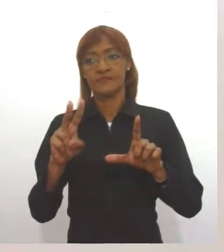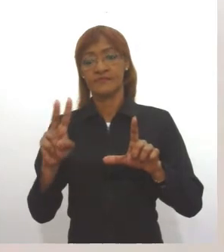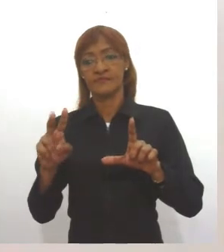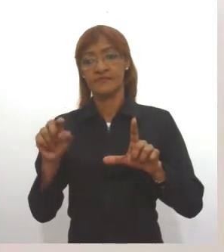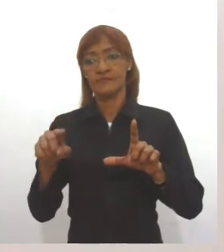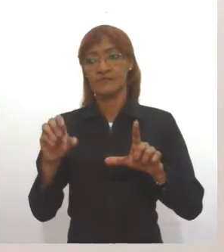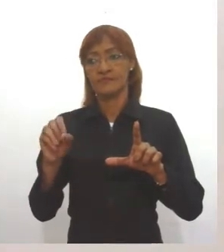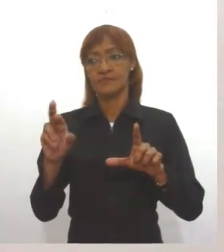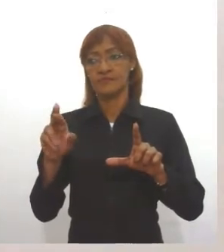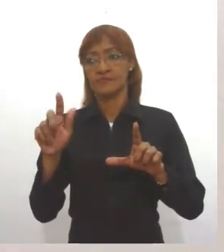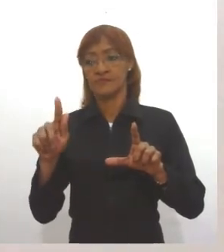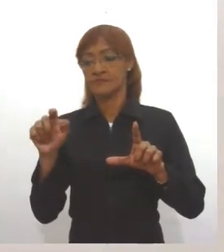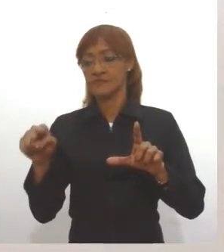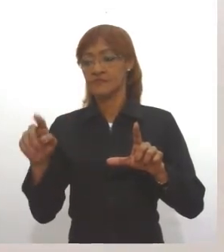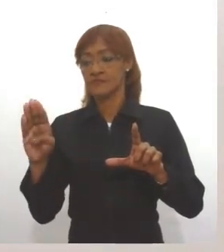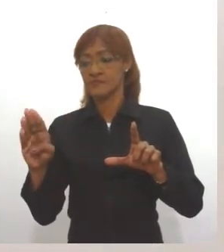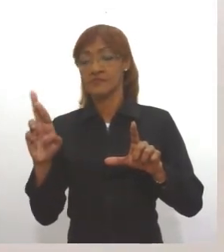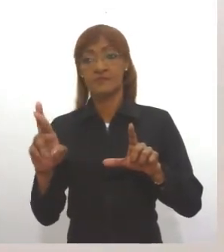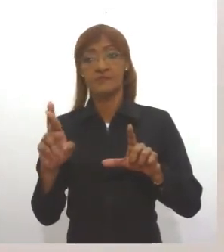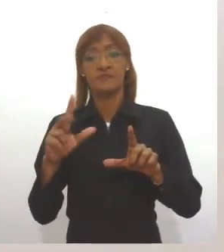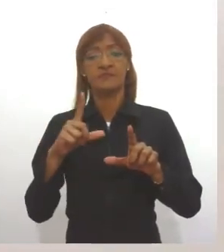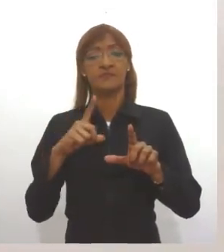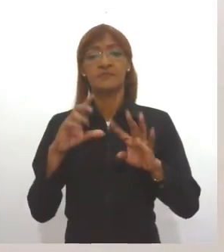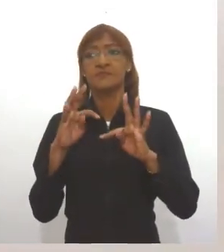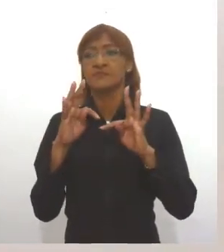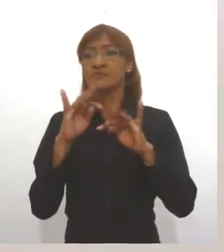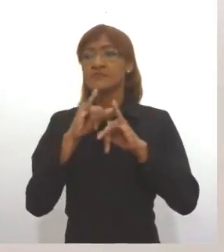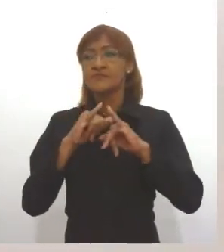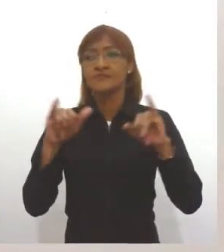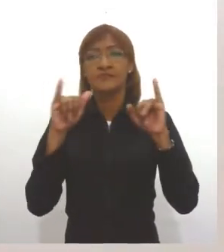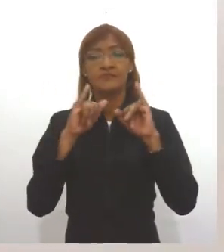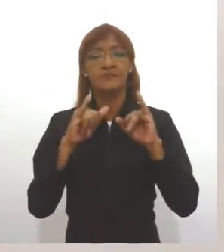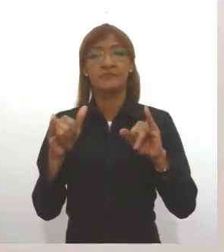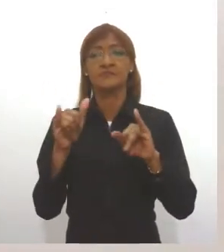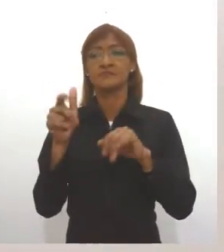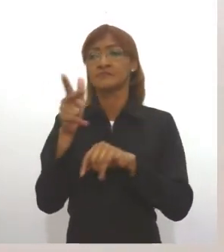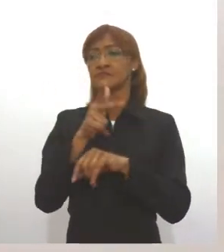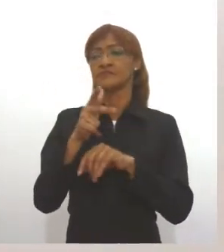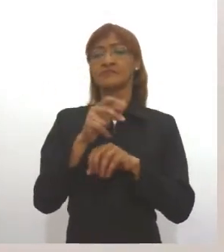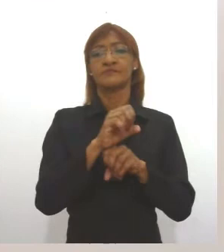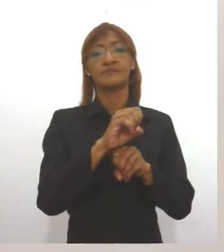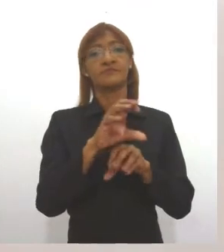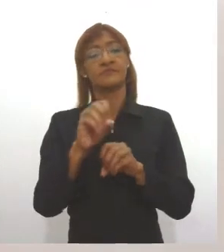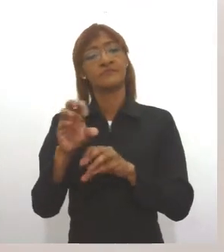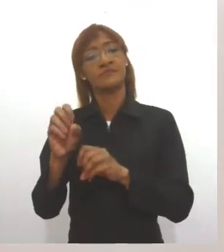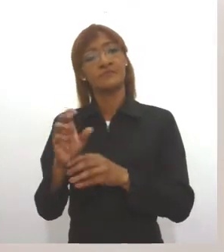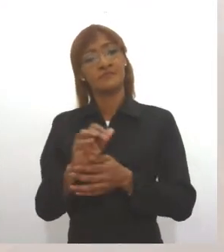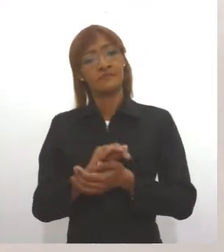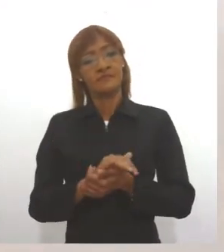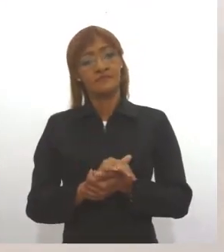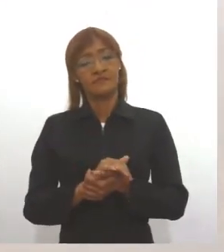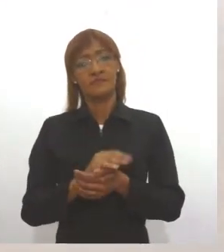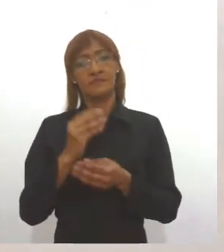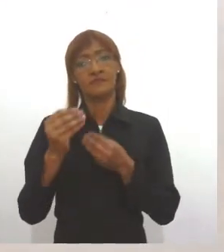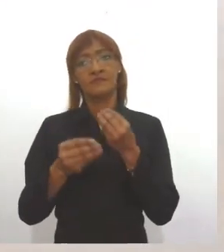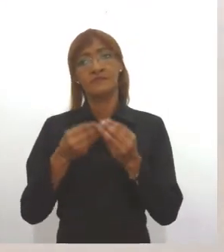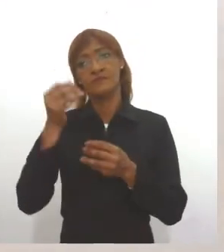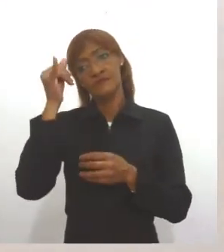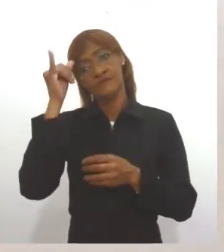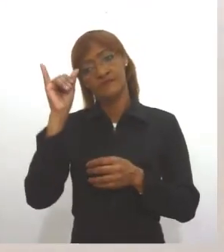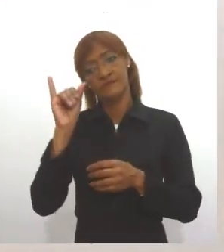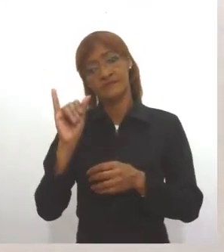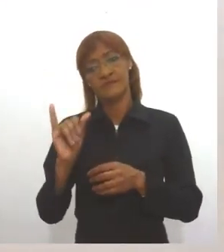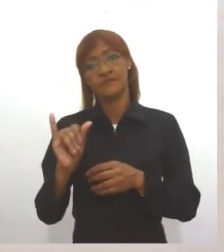cvv.org.br. Lá tem muitas informações, muitos vídeos educativos que falam sobre a prevenção ao suicídio, sobre